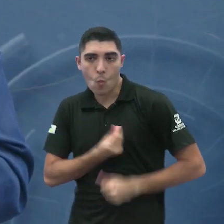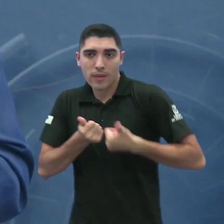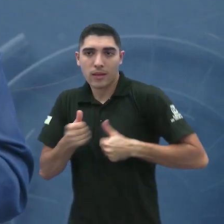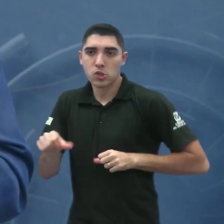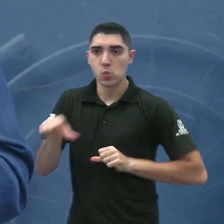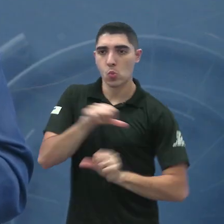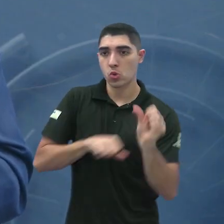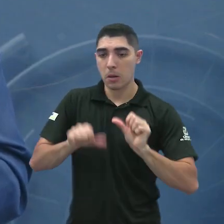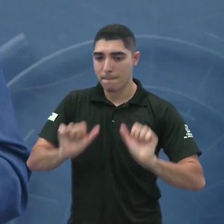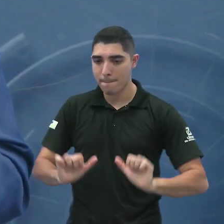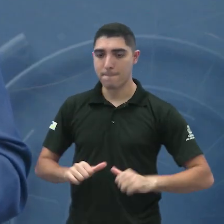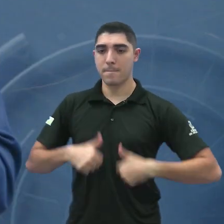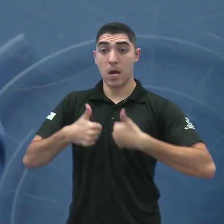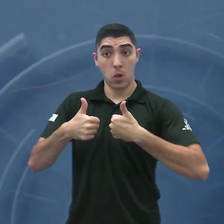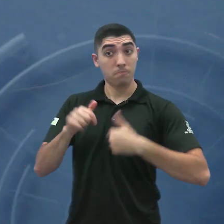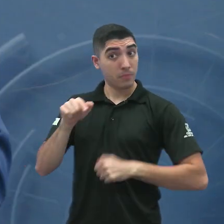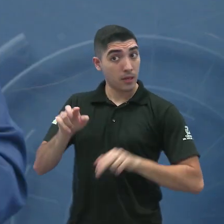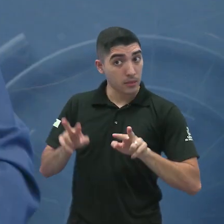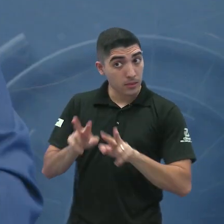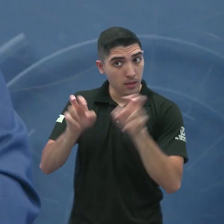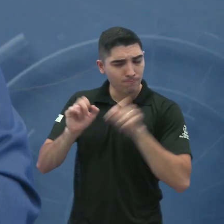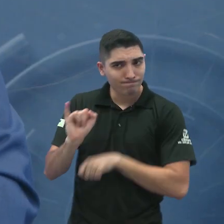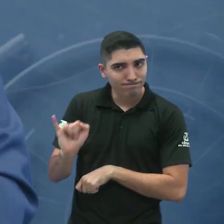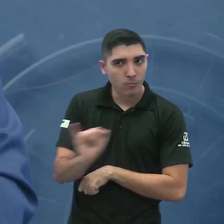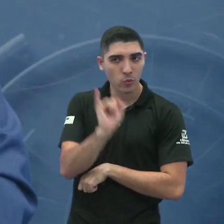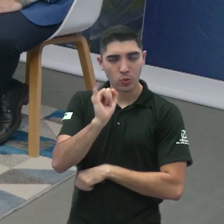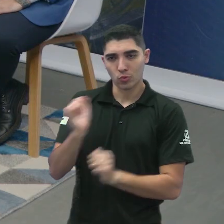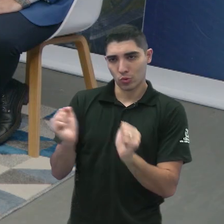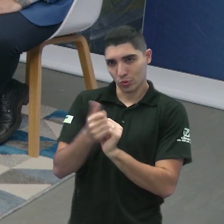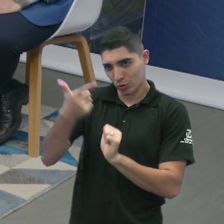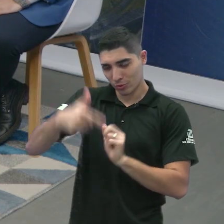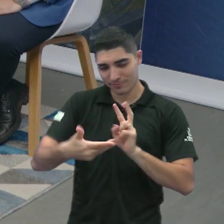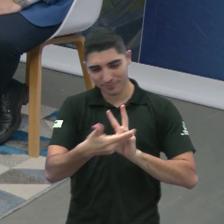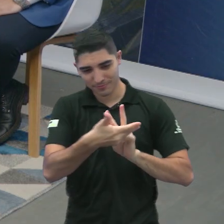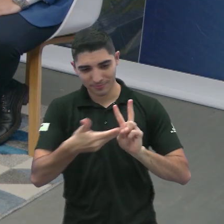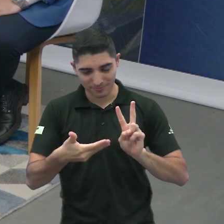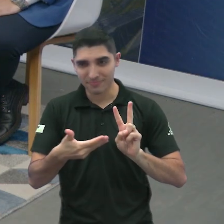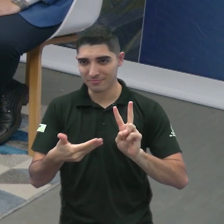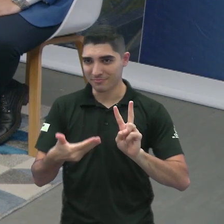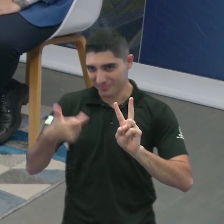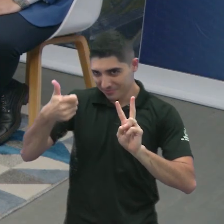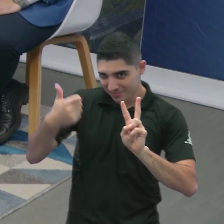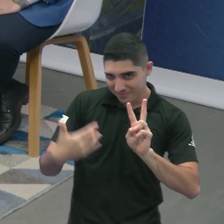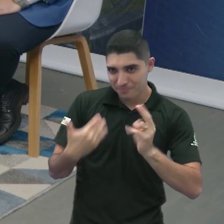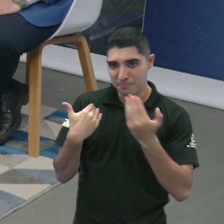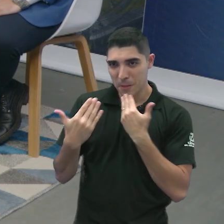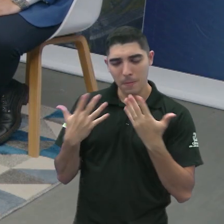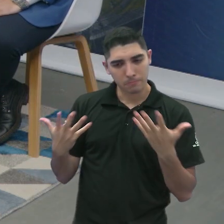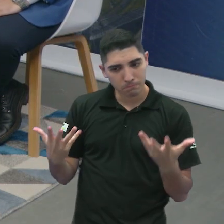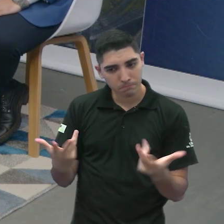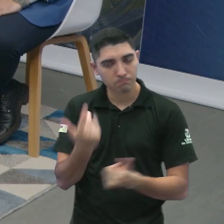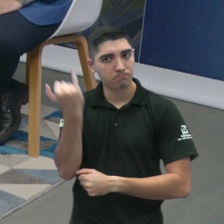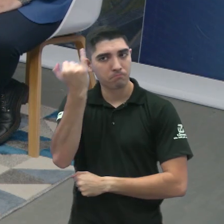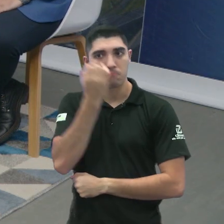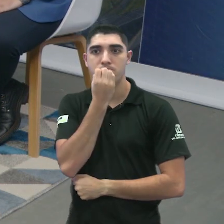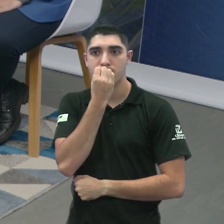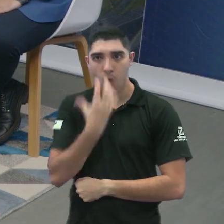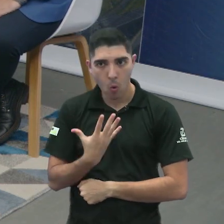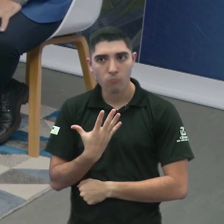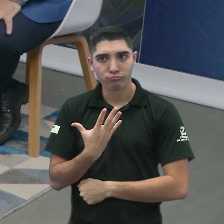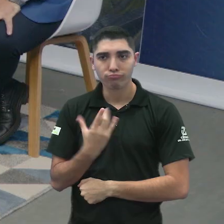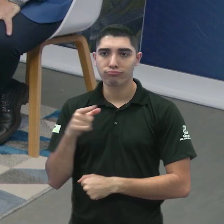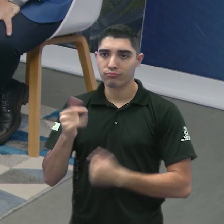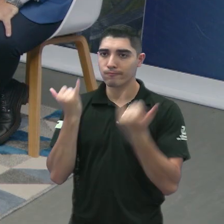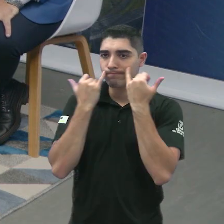pessoa. Um assunto muito importante que a gente volta aqui com os nossos entrevistados. Papo ótimo, necessário, né, gente?